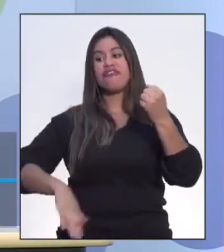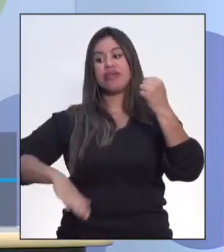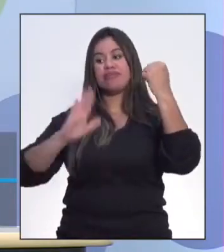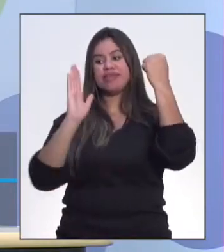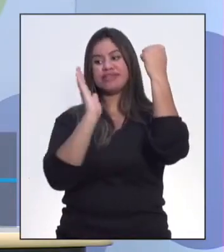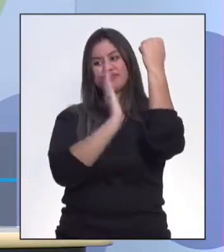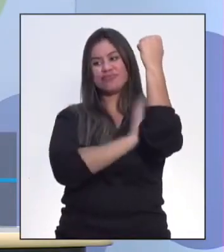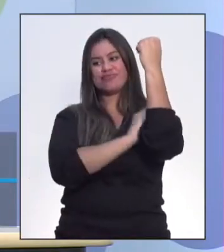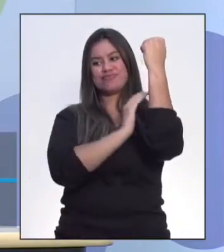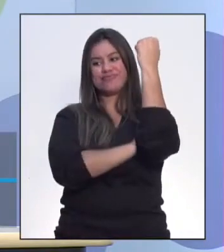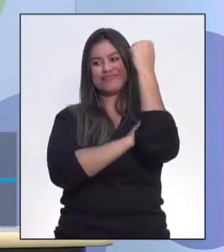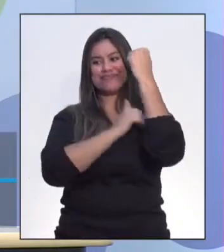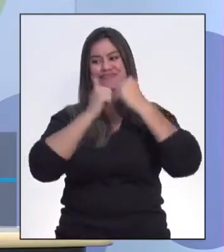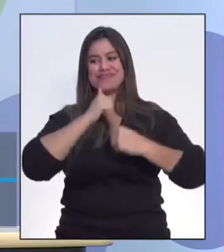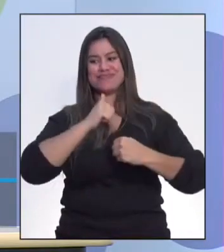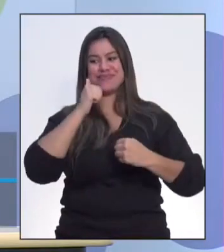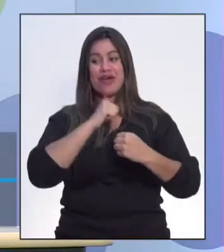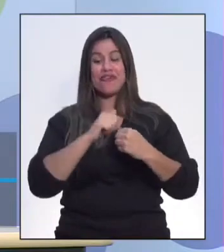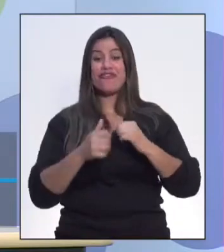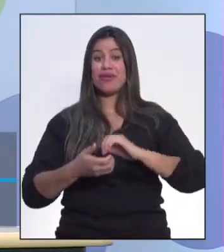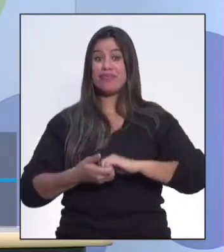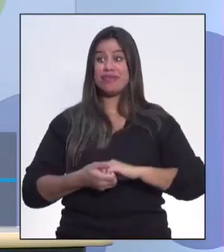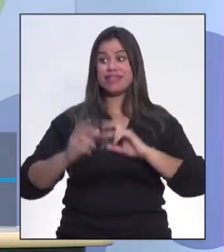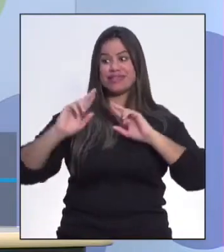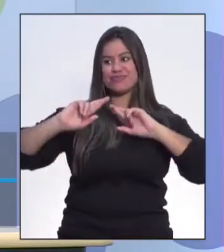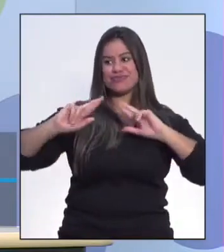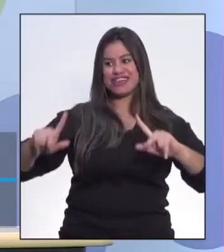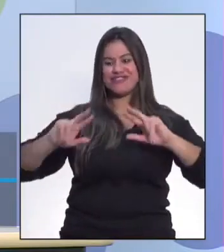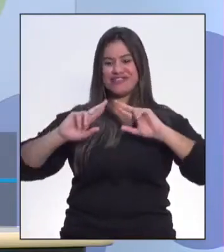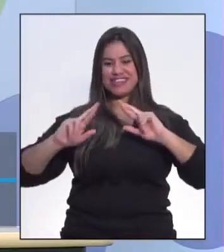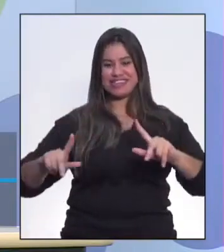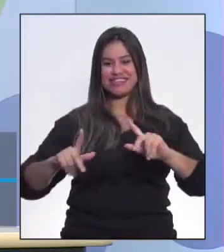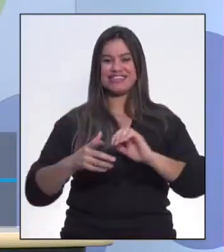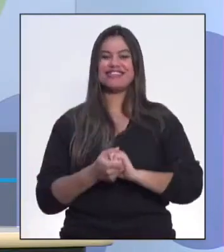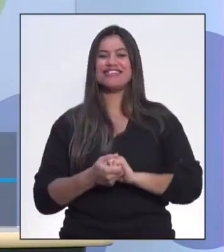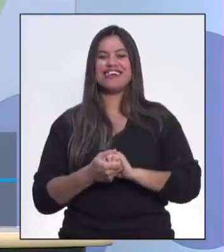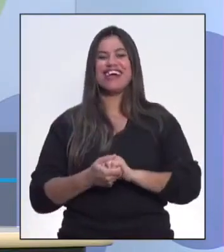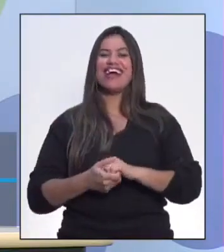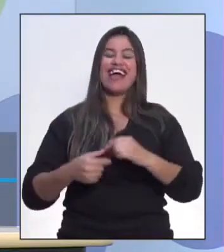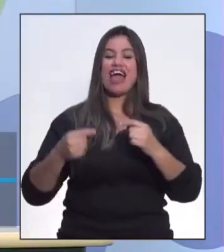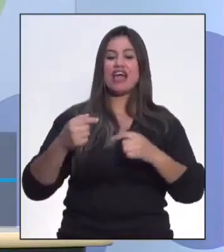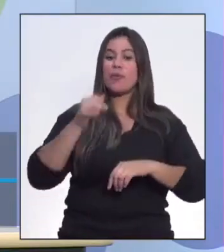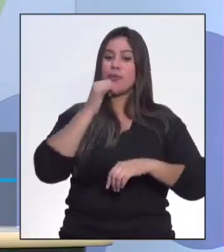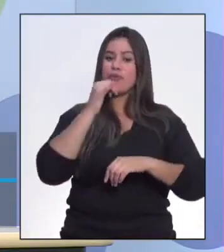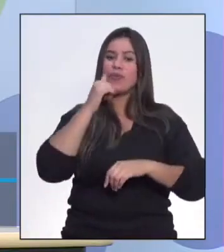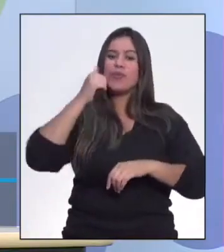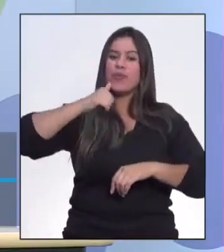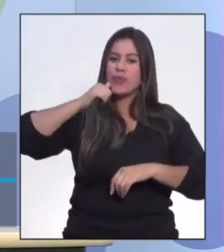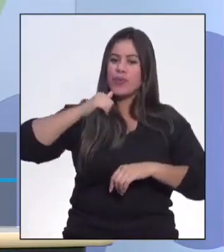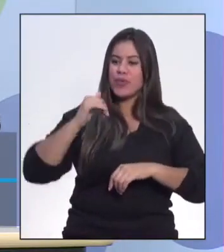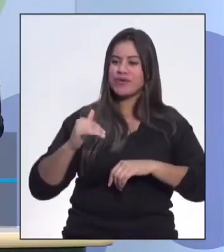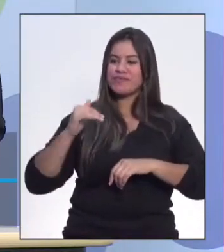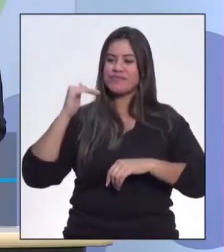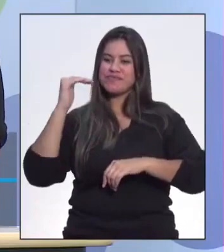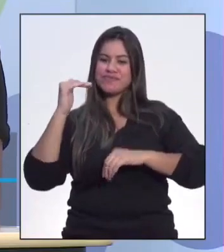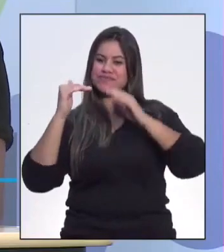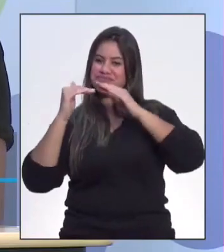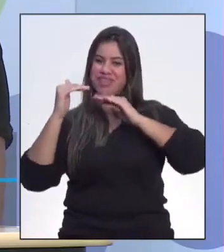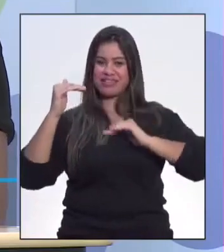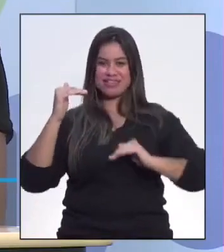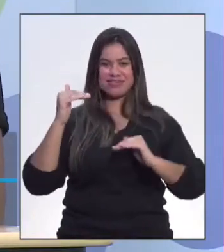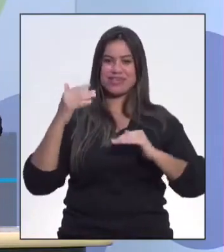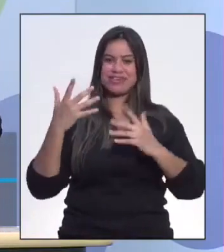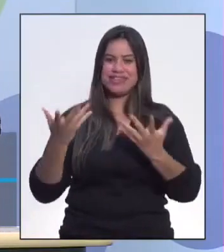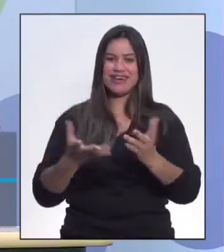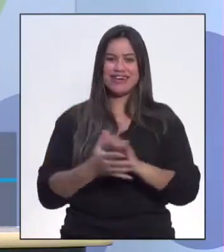tá? Que é uma ideologia que prega a superioridade do gênero feminino sobre o masculino, tá? Que é equivalente, por exemplo, ao machismo, que considera